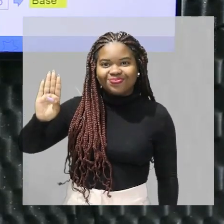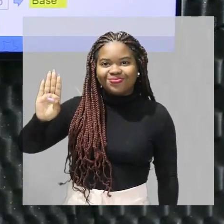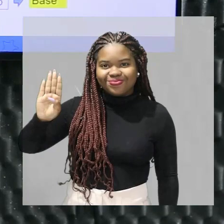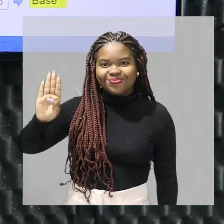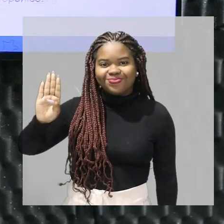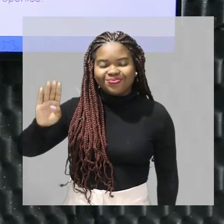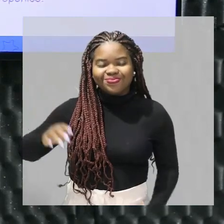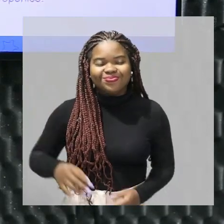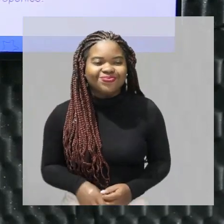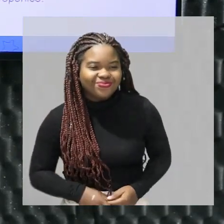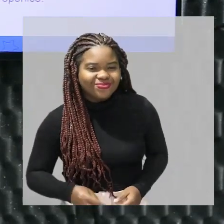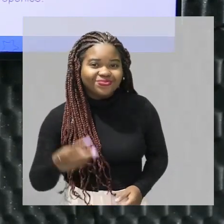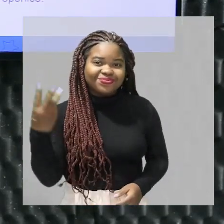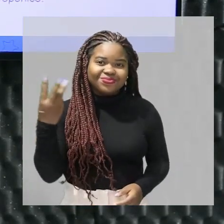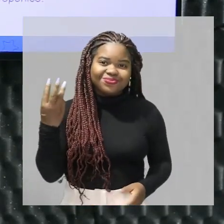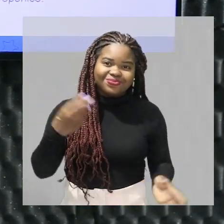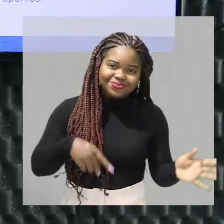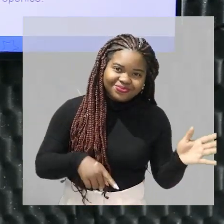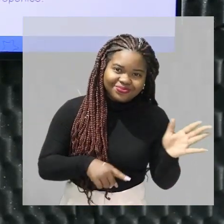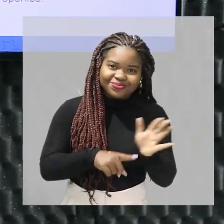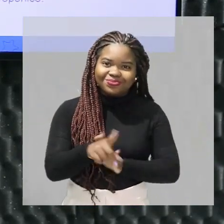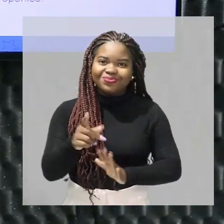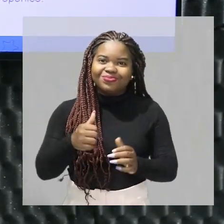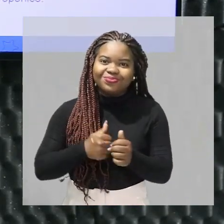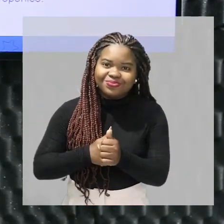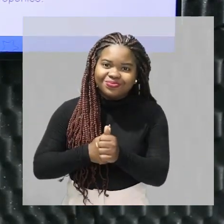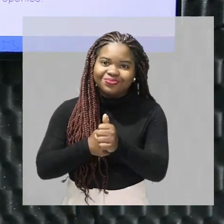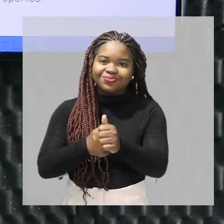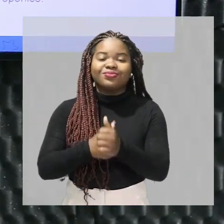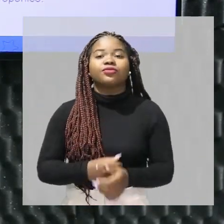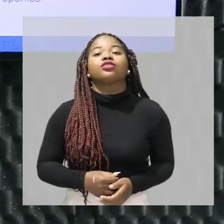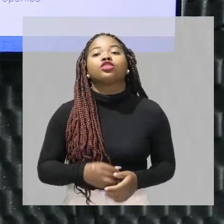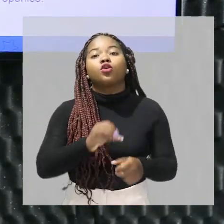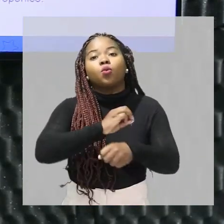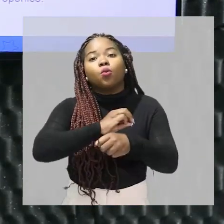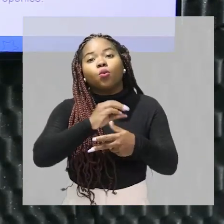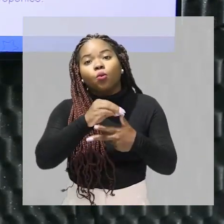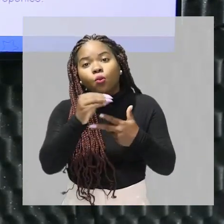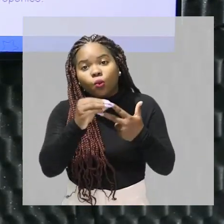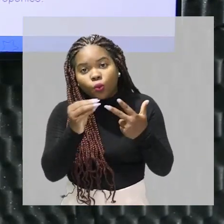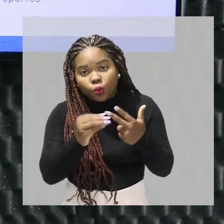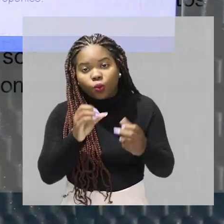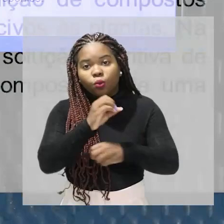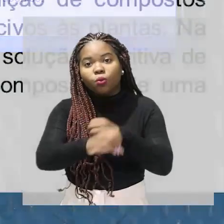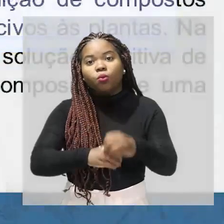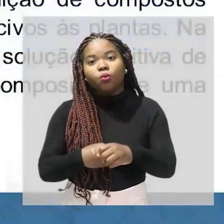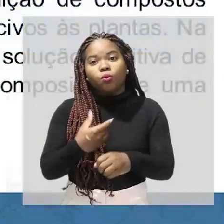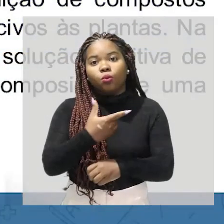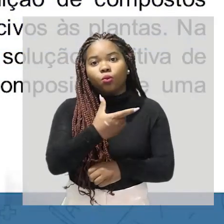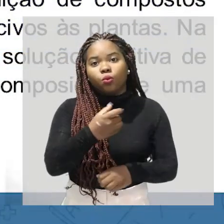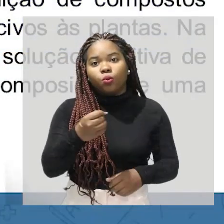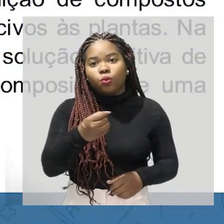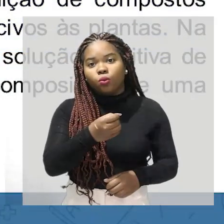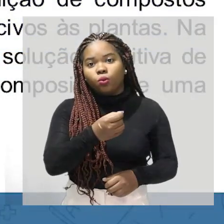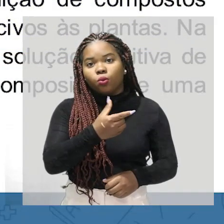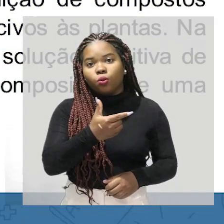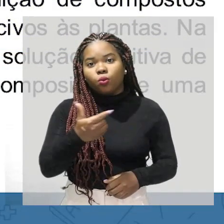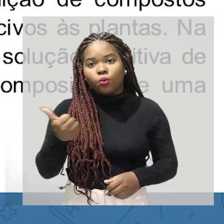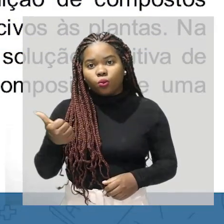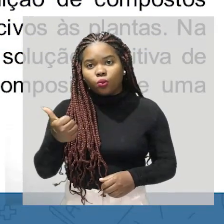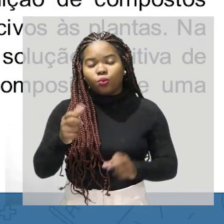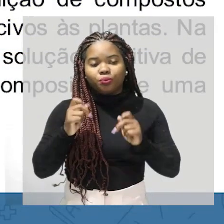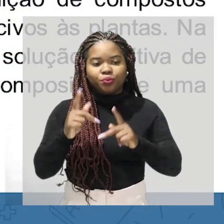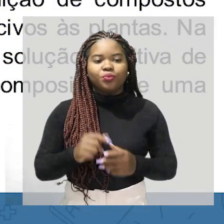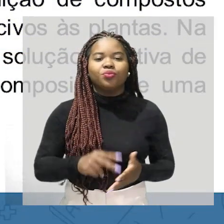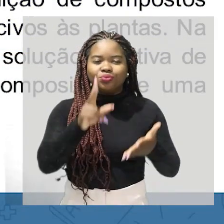turminha? Show! Agora a questão do Enem, Enem 2021. Olha só. No